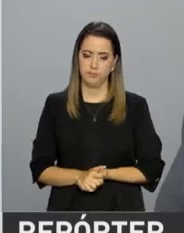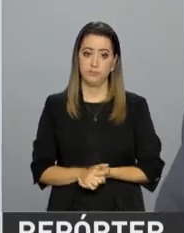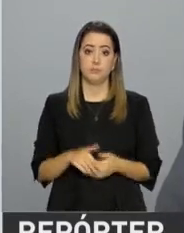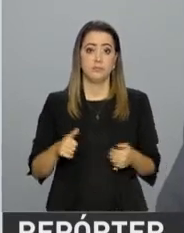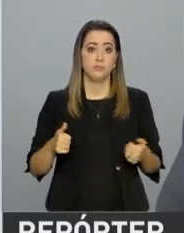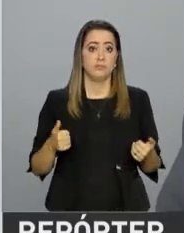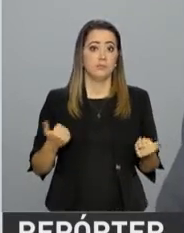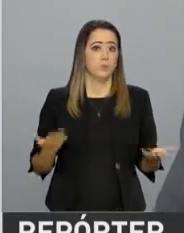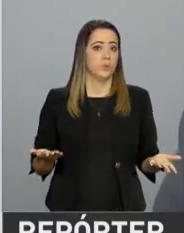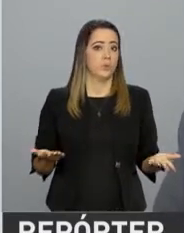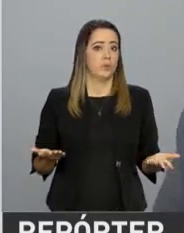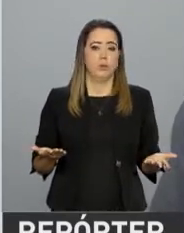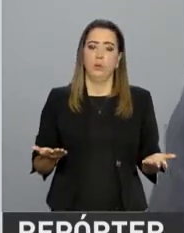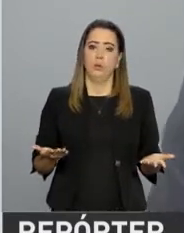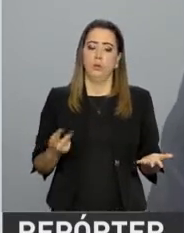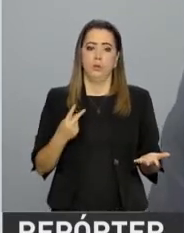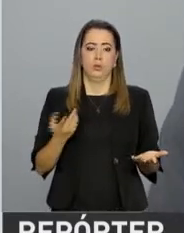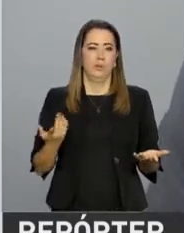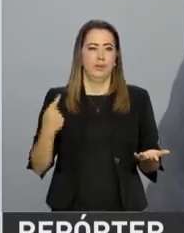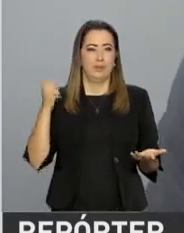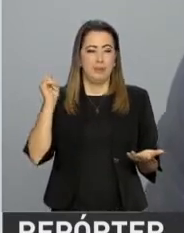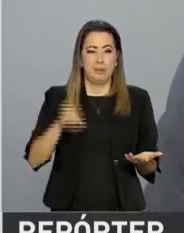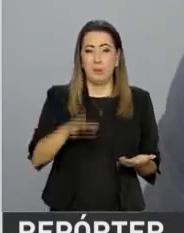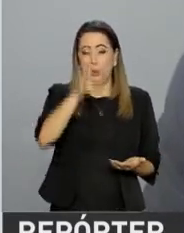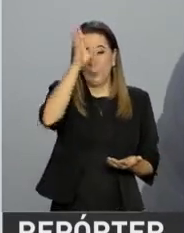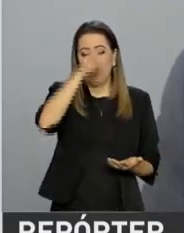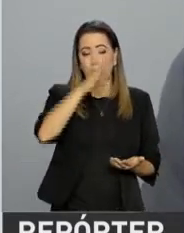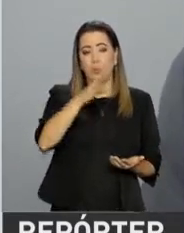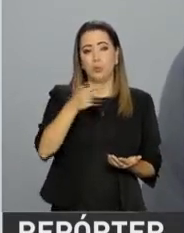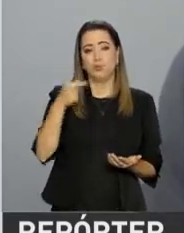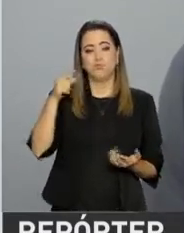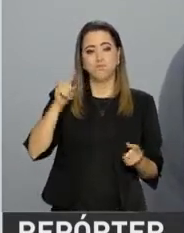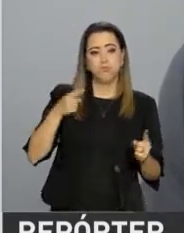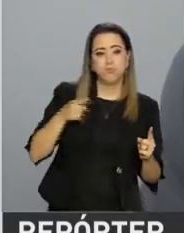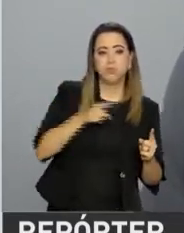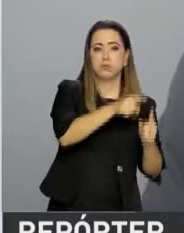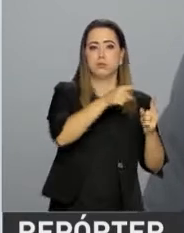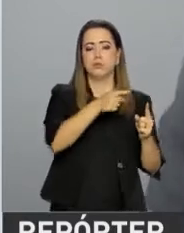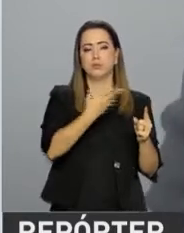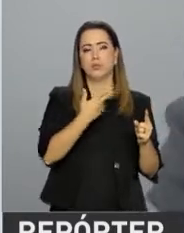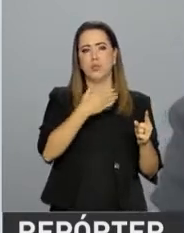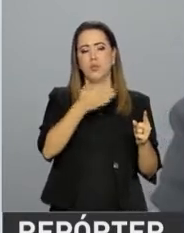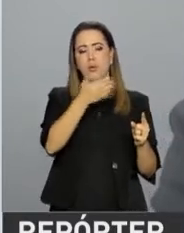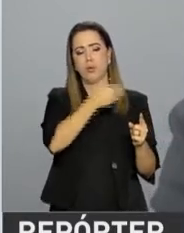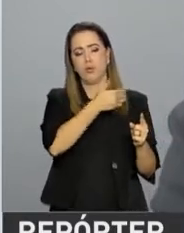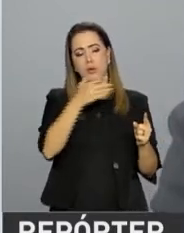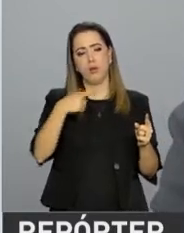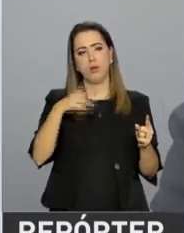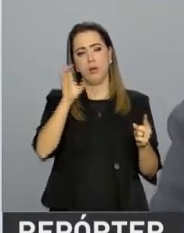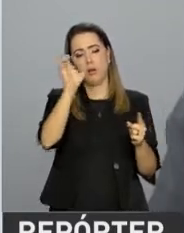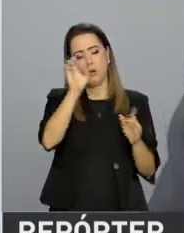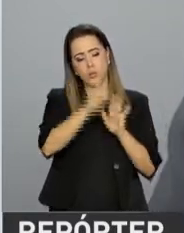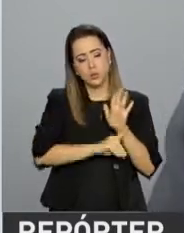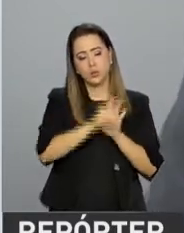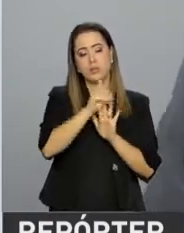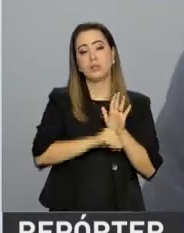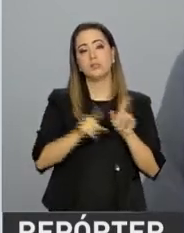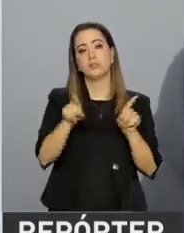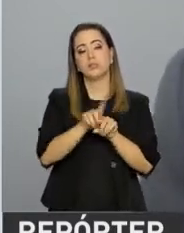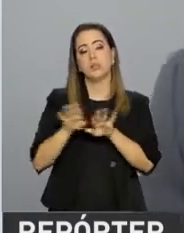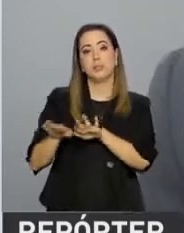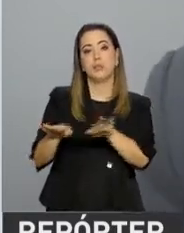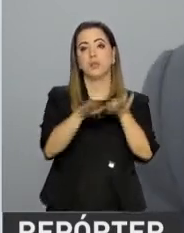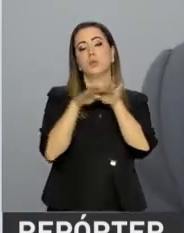verdadeiro atentado ao Estado de Direito e um atentado à democracia. No particular,